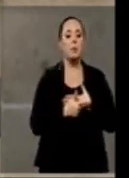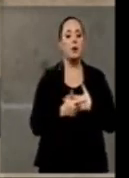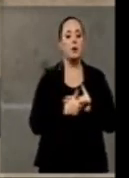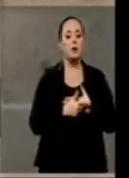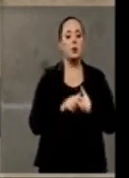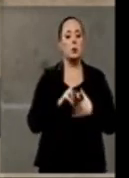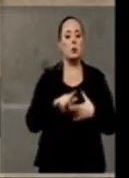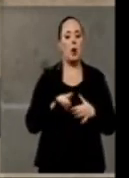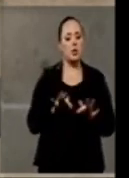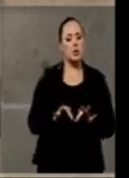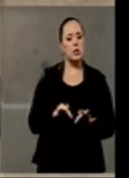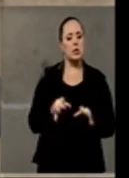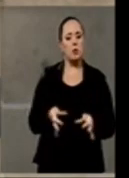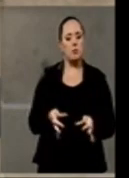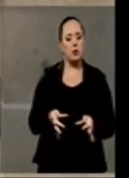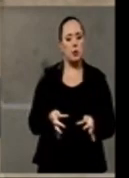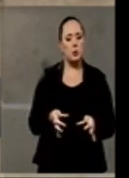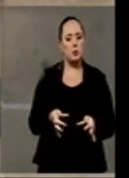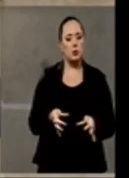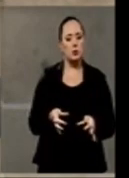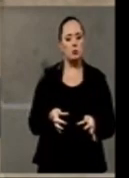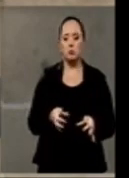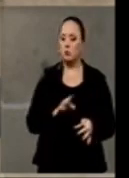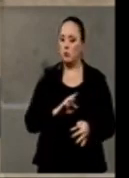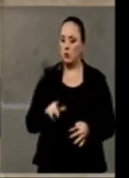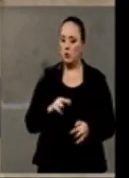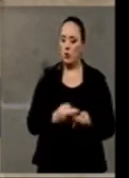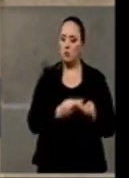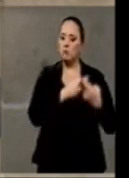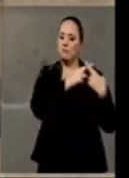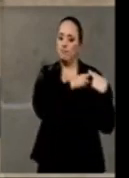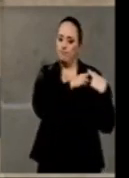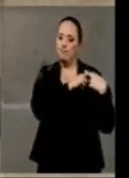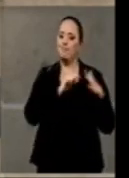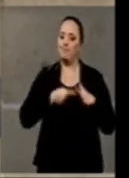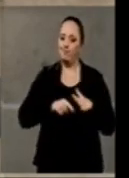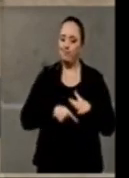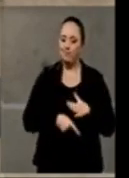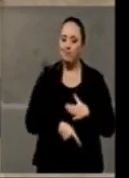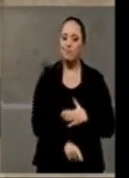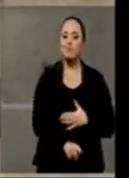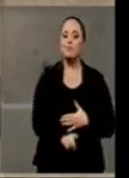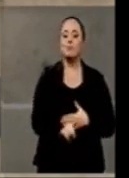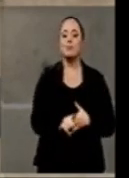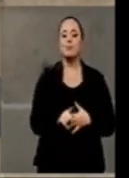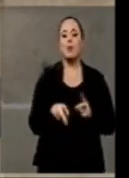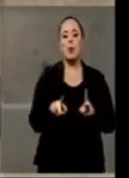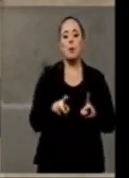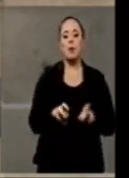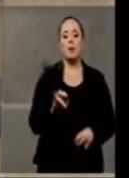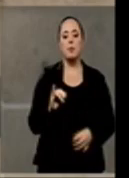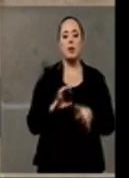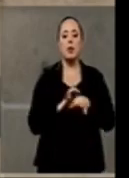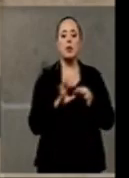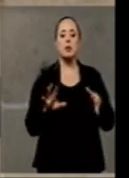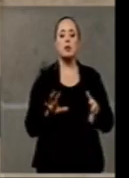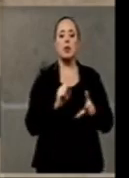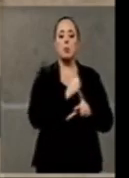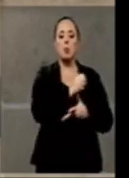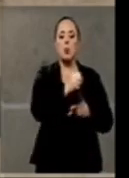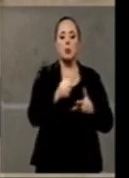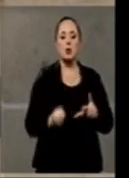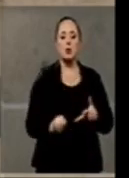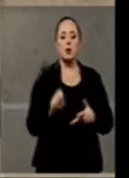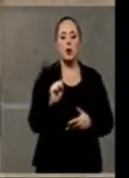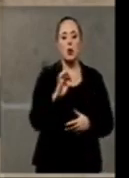memória do que tem sido cabando lhe para além de observar a independência dos poderes empenhar-se